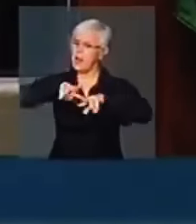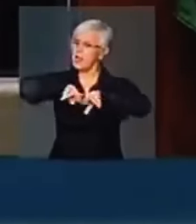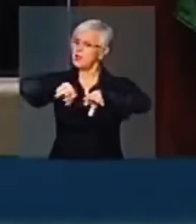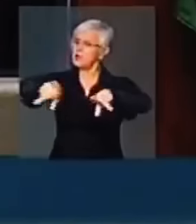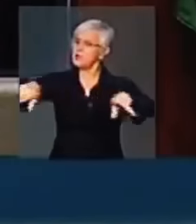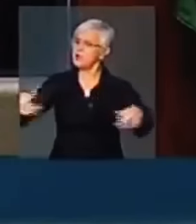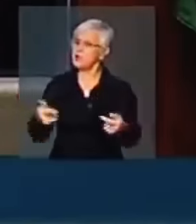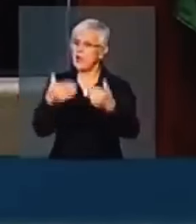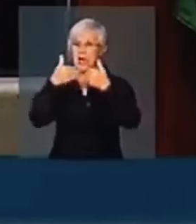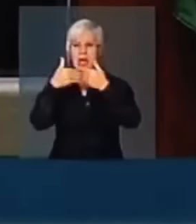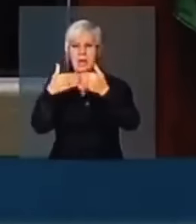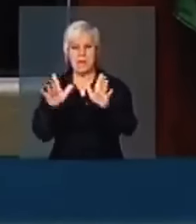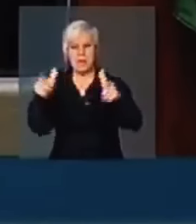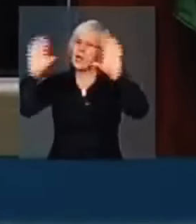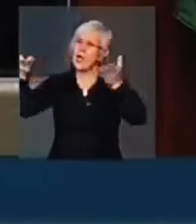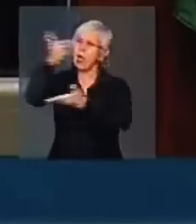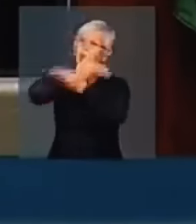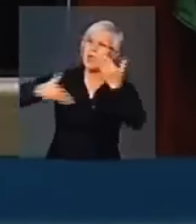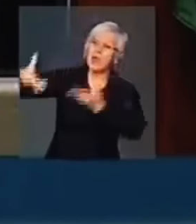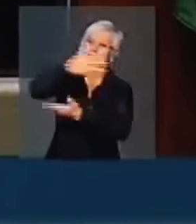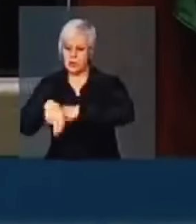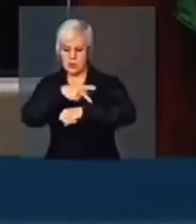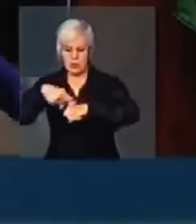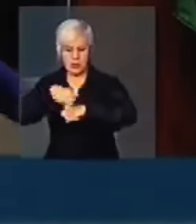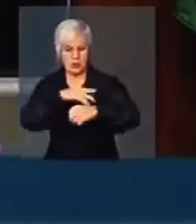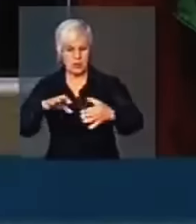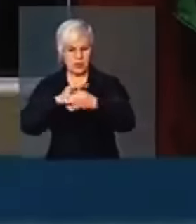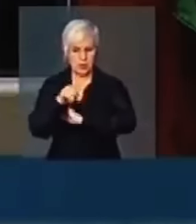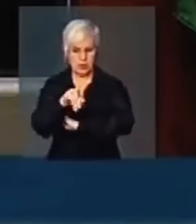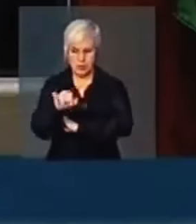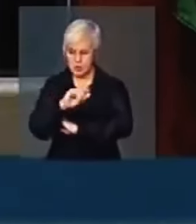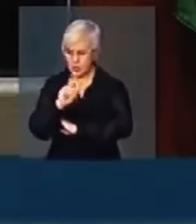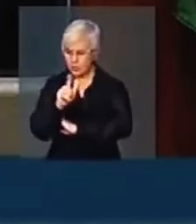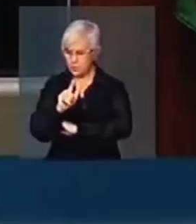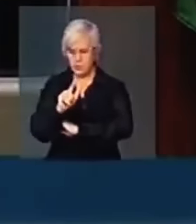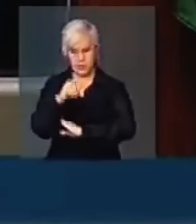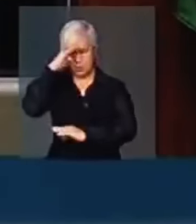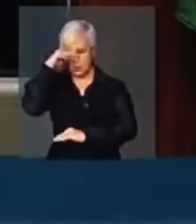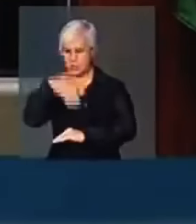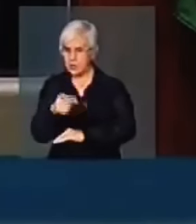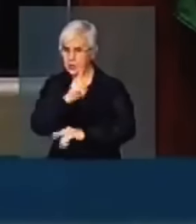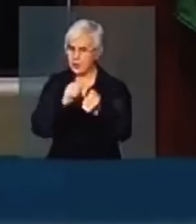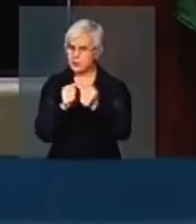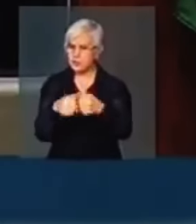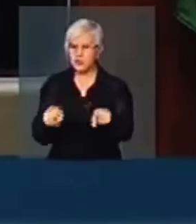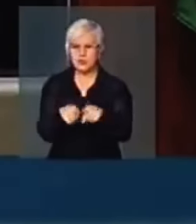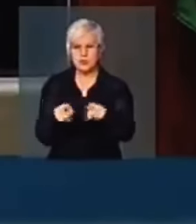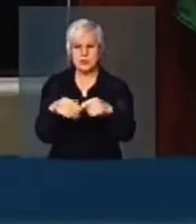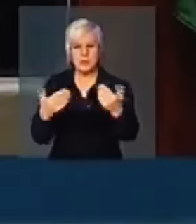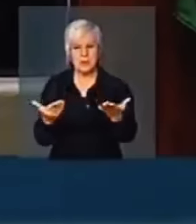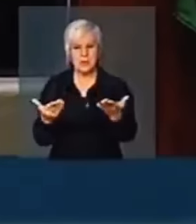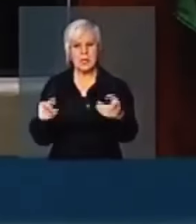coisas, para abertura do espaço aéreo para os países aqui da Unasul. Cuba não faz parte, mas está no bolo. Além